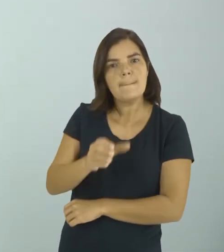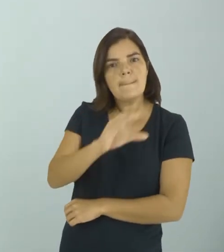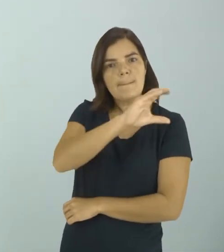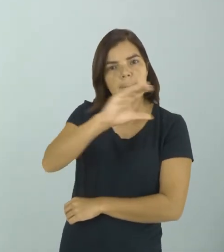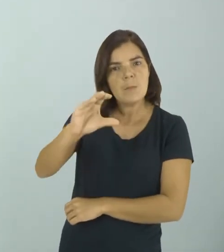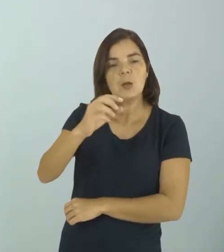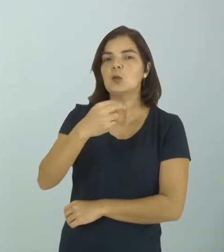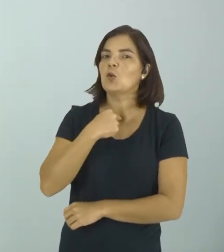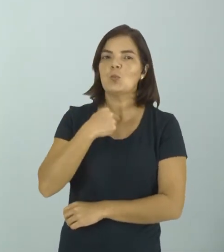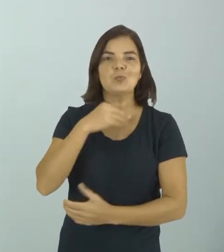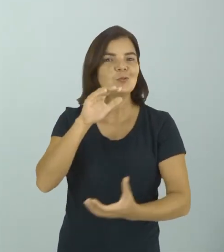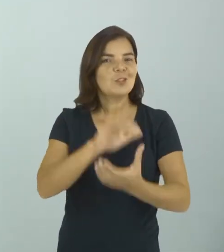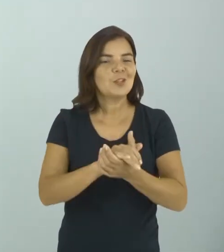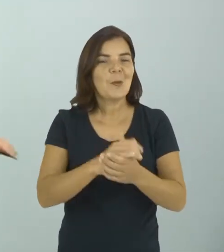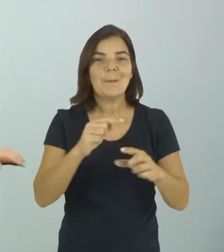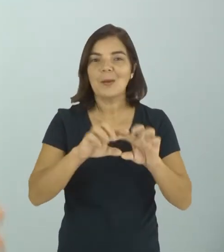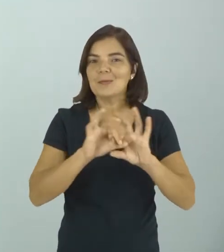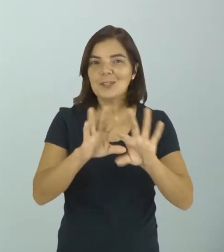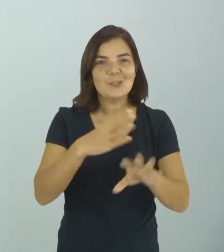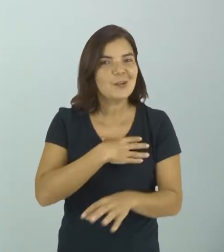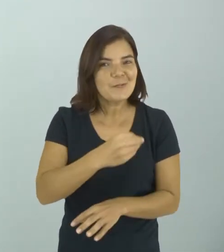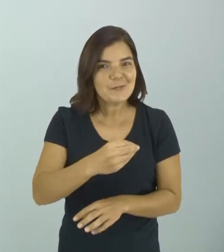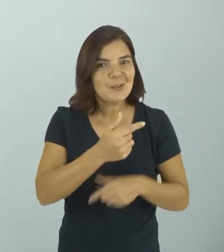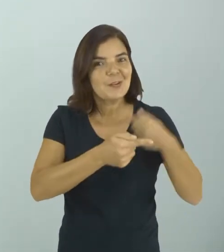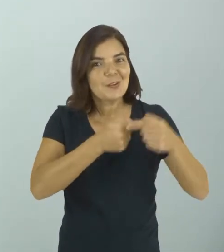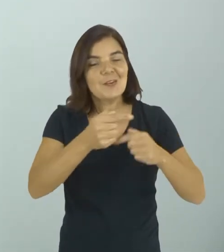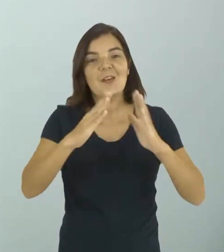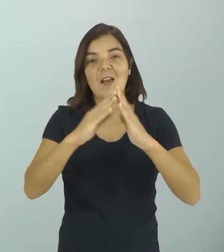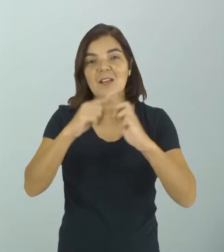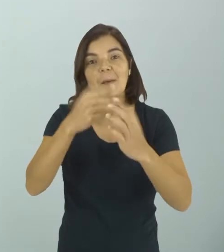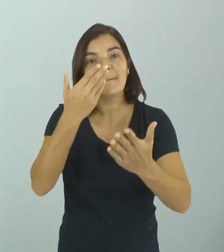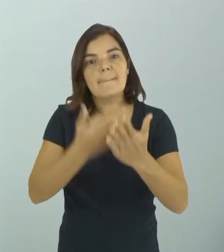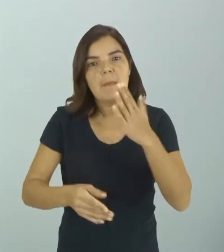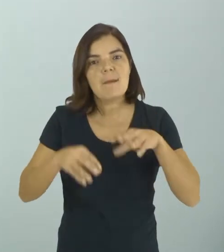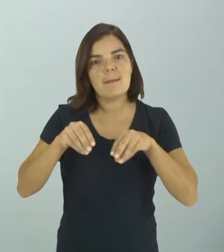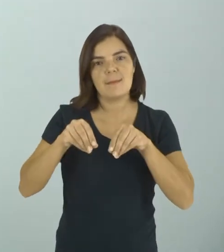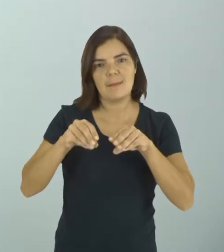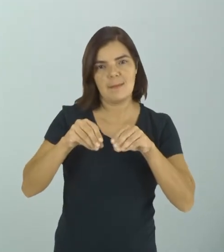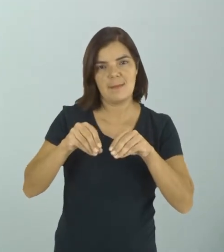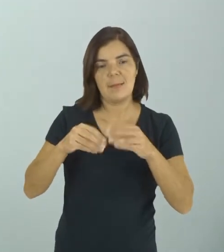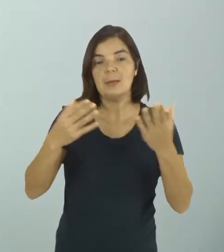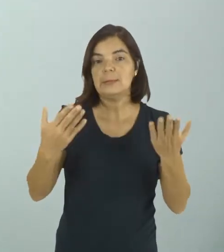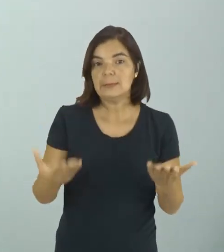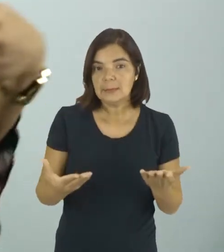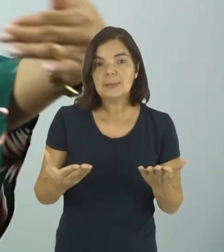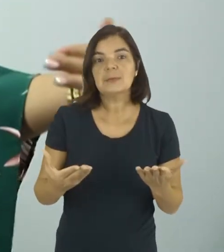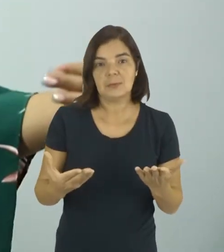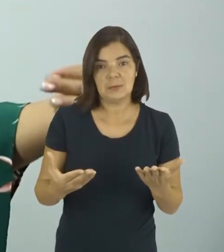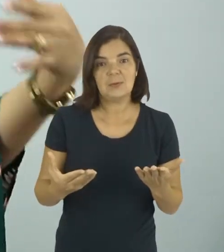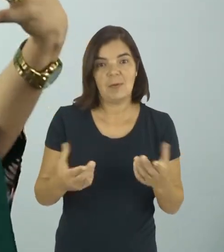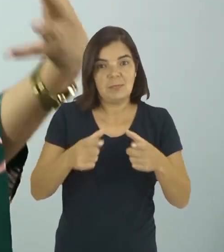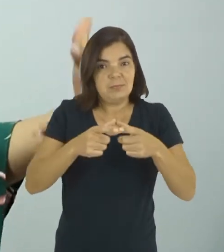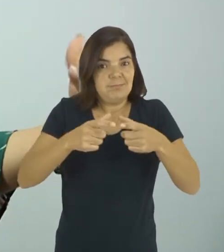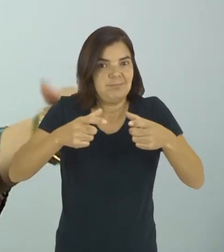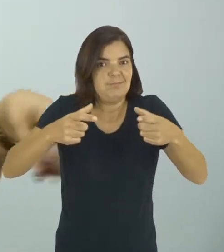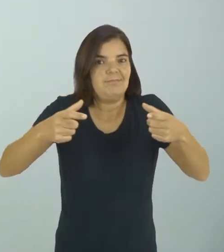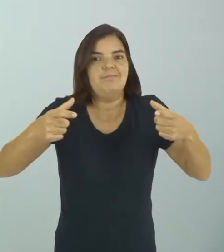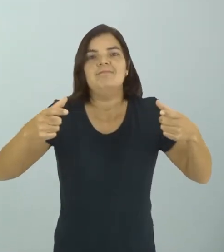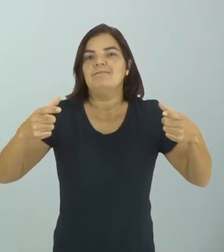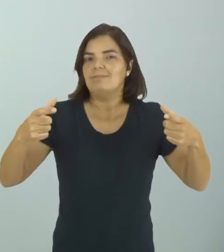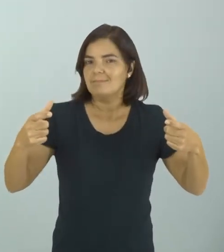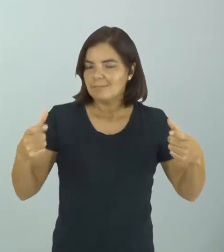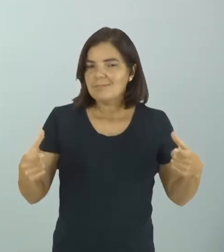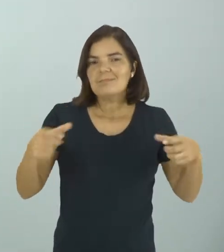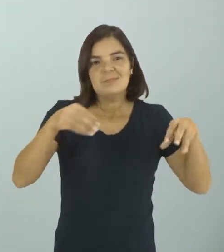casar. Por quê? Para não deixar herdeiros e a igreja perder sua área de terra. Então, ela se tornou muito ampla